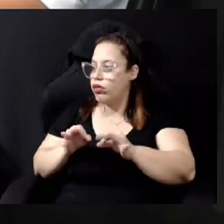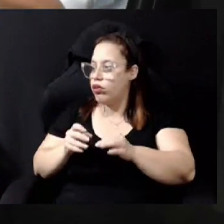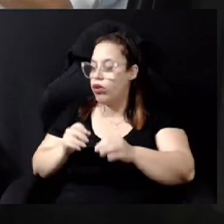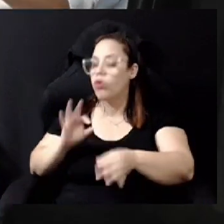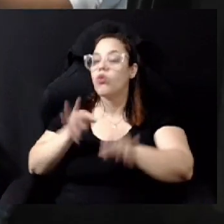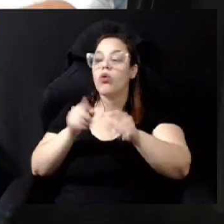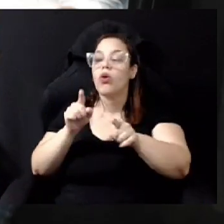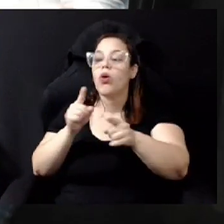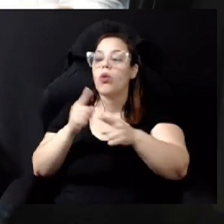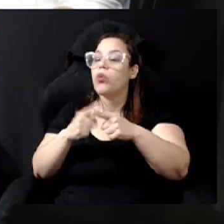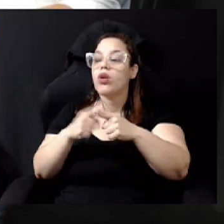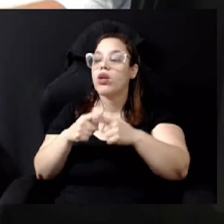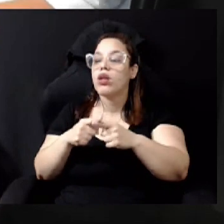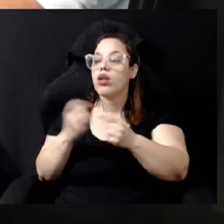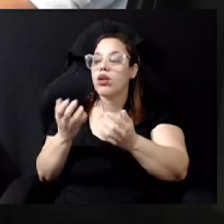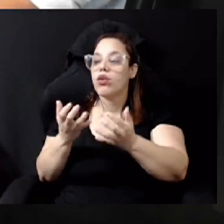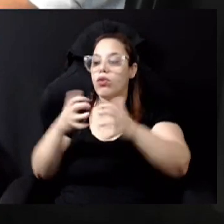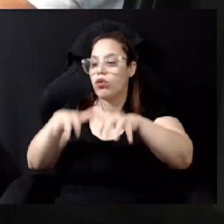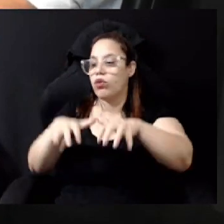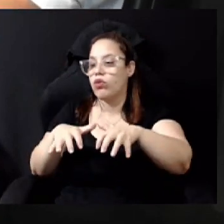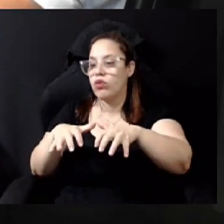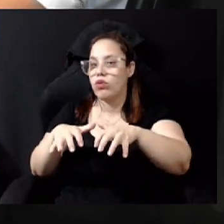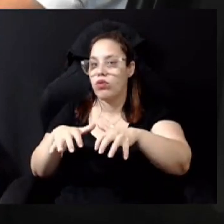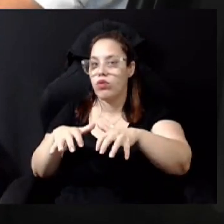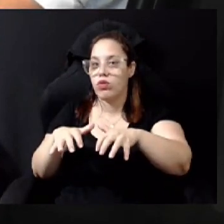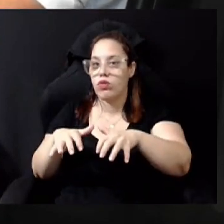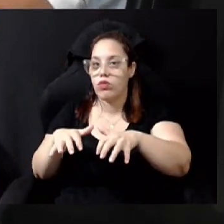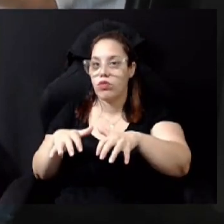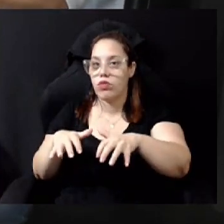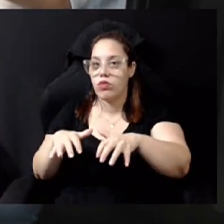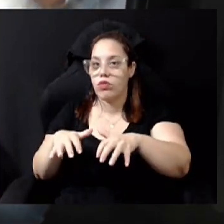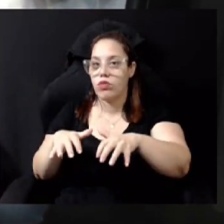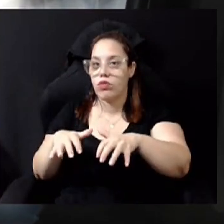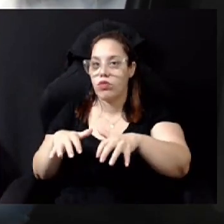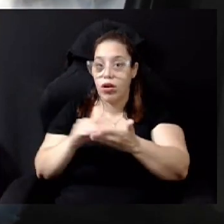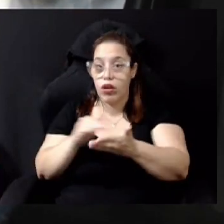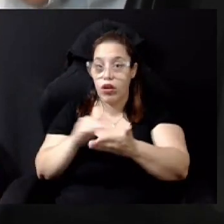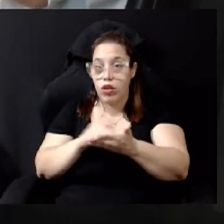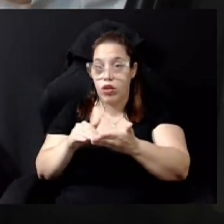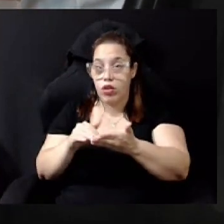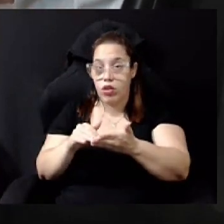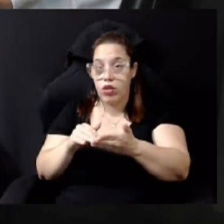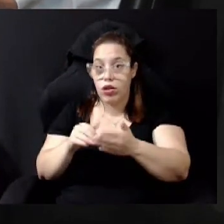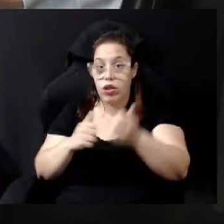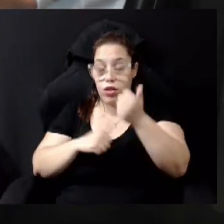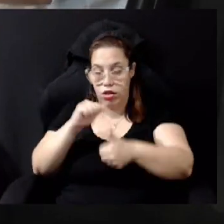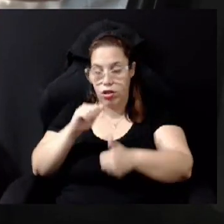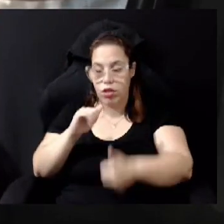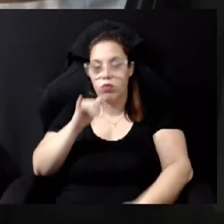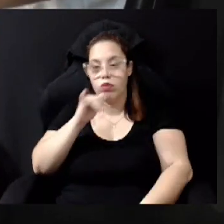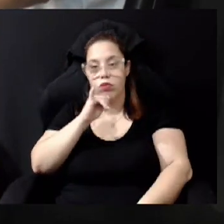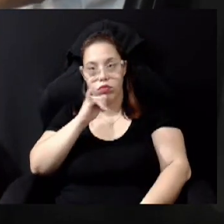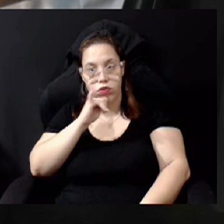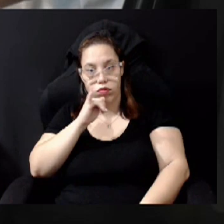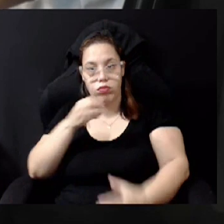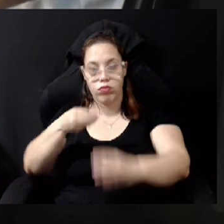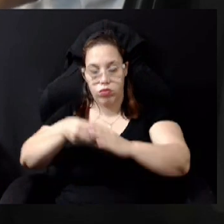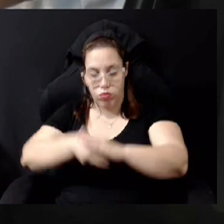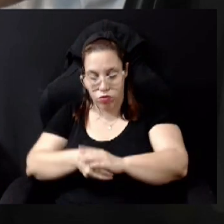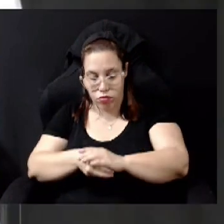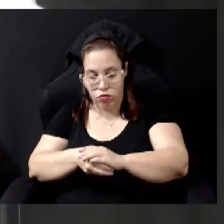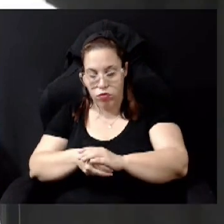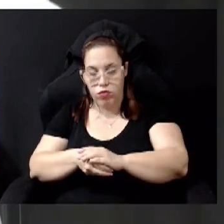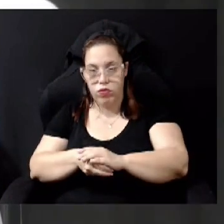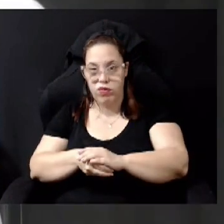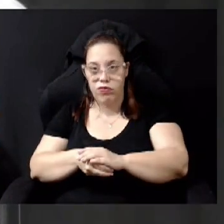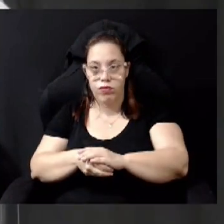que você não considera plausível, como é o caso da Secretaria de Esportes, por exemplo. Nós investimos, nós mandamos quase